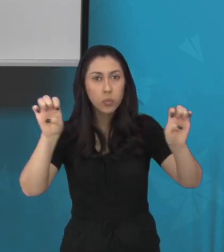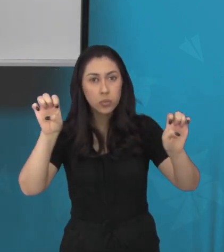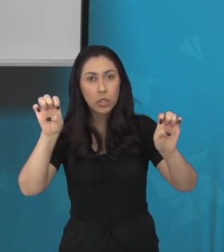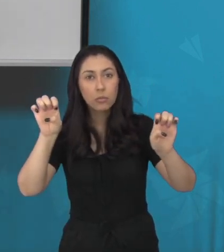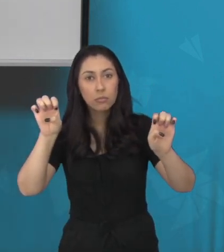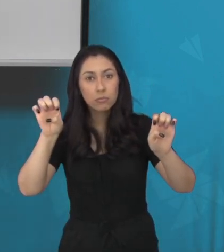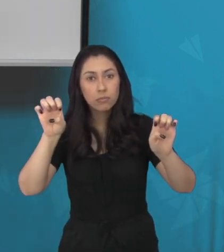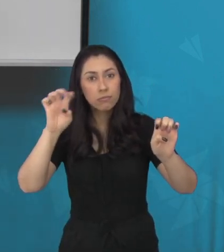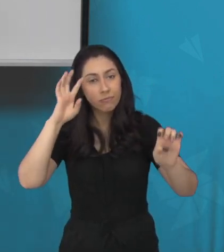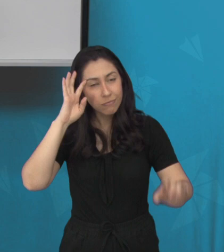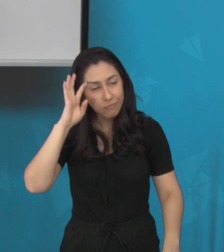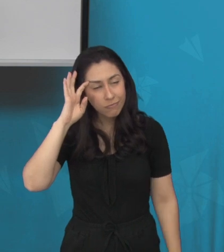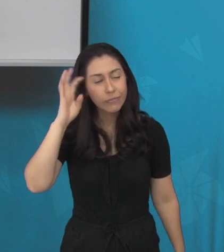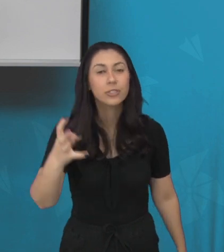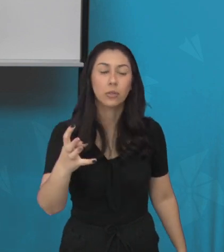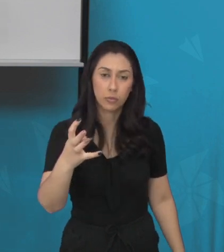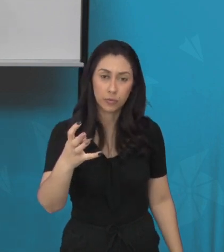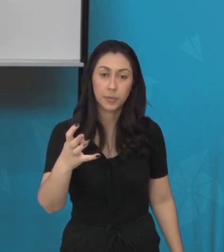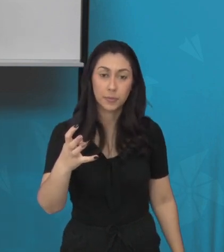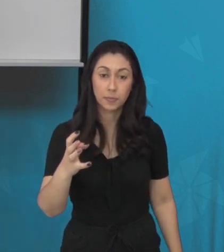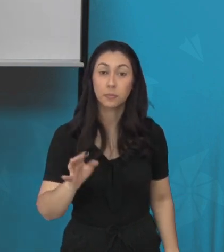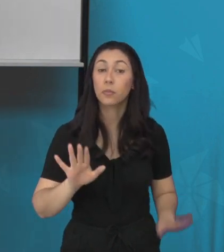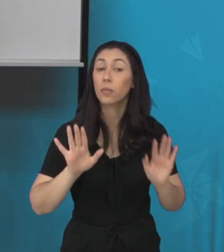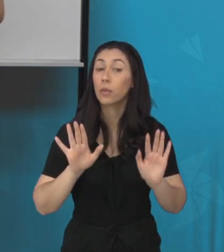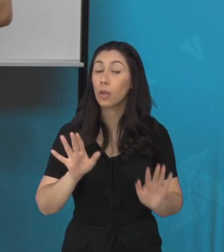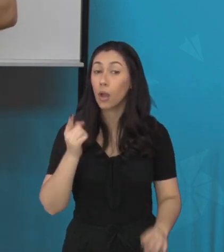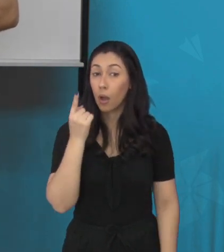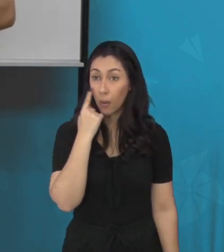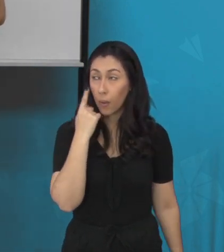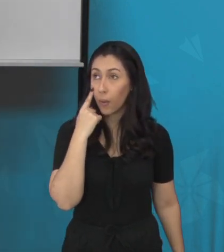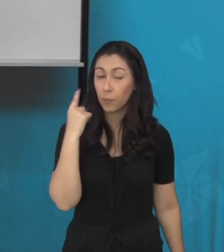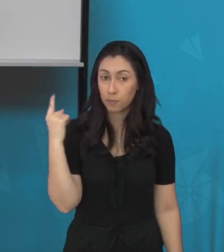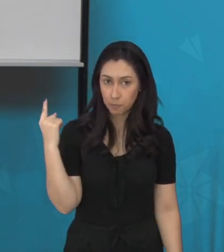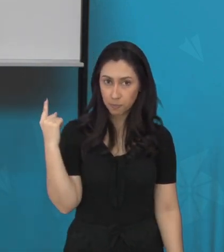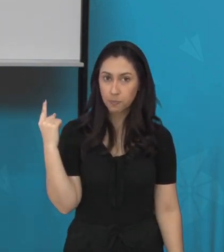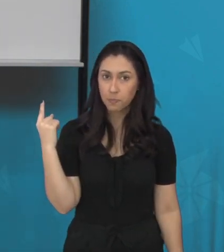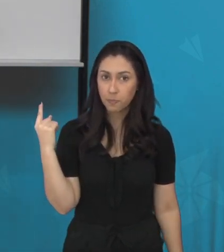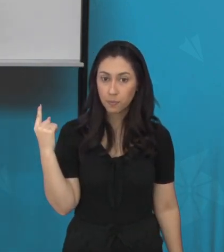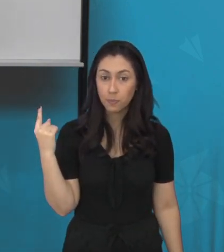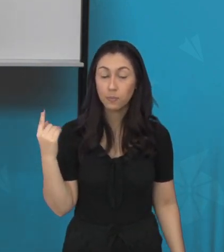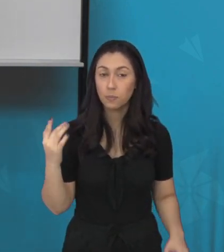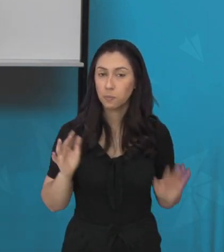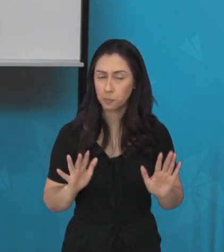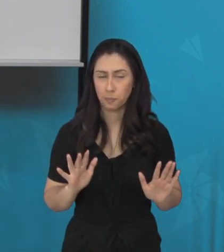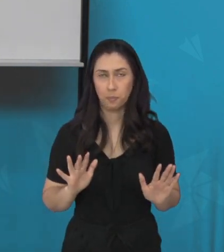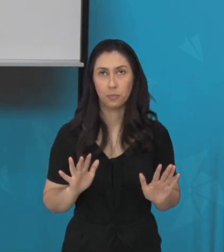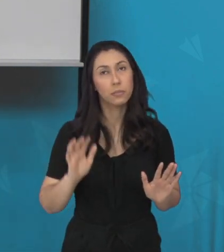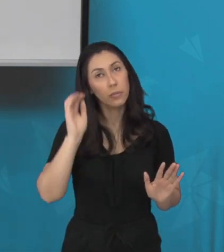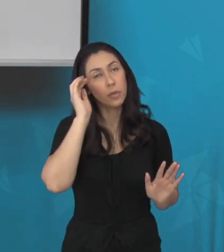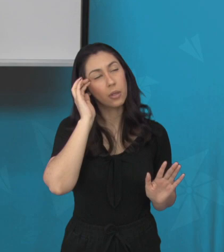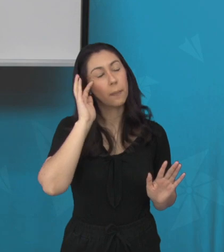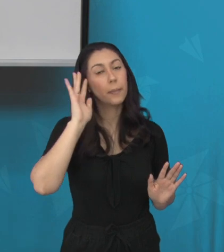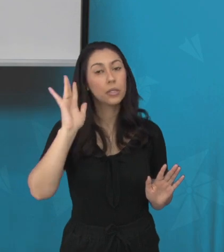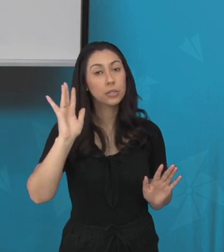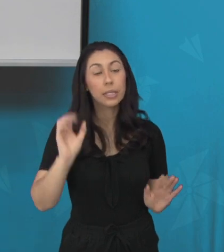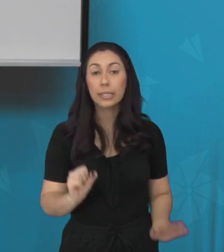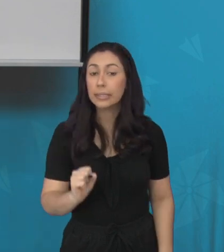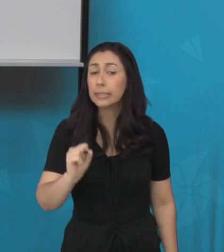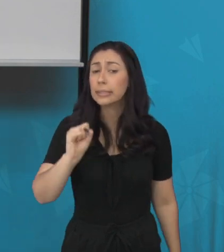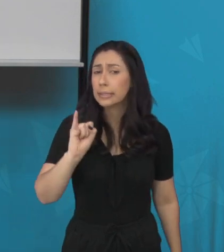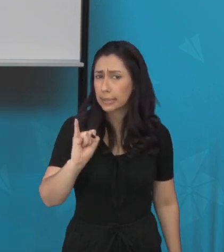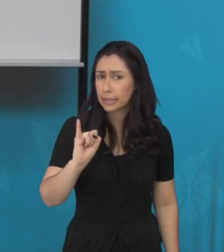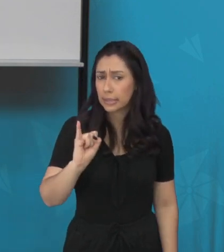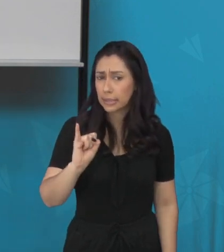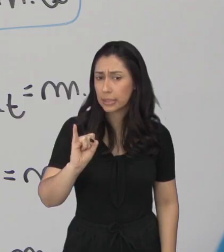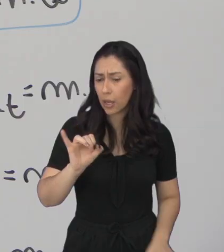resolva e chegue na tração. Olha só. Imagine, Se essas